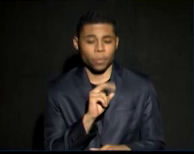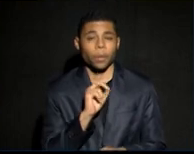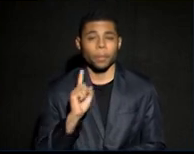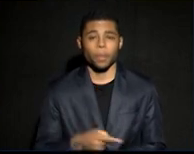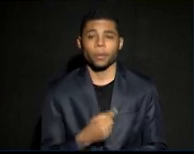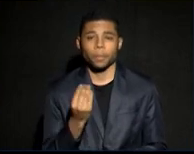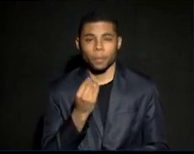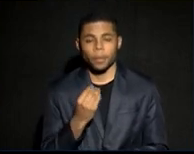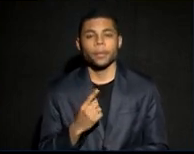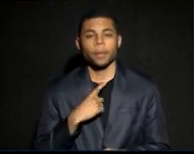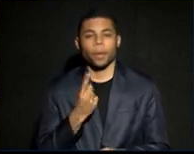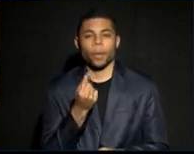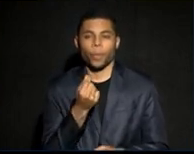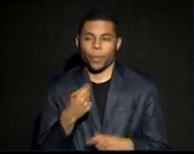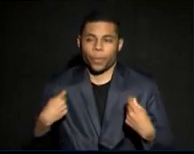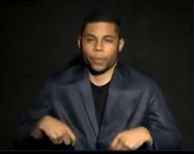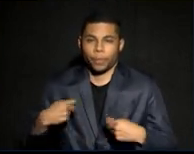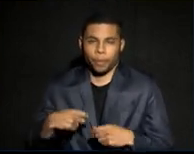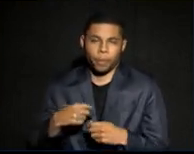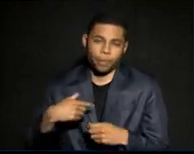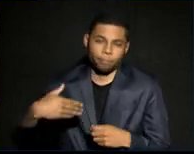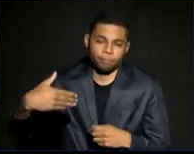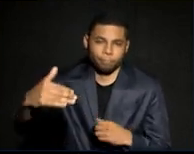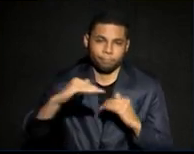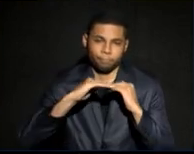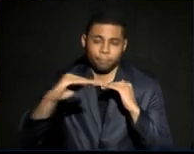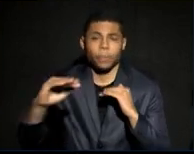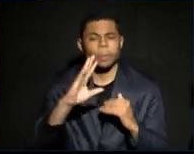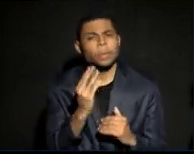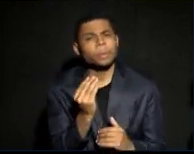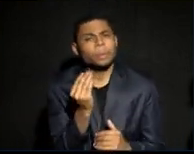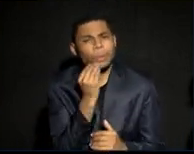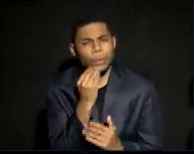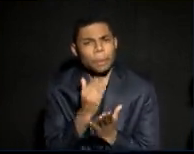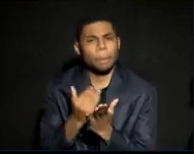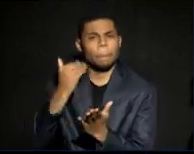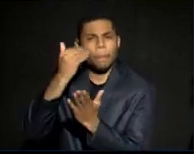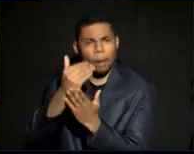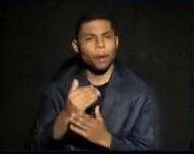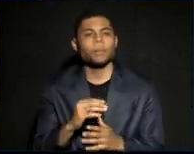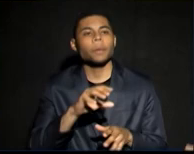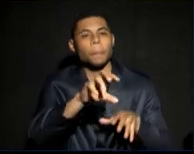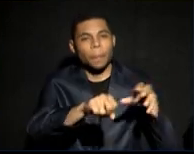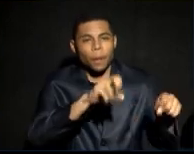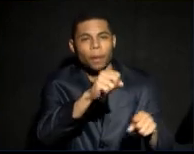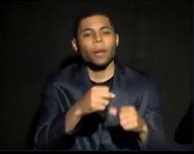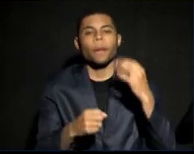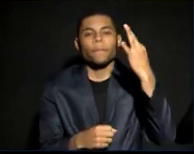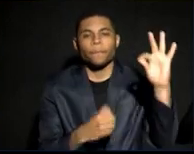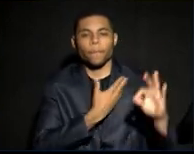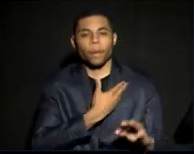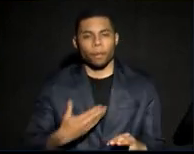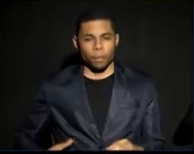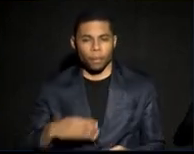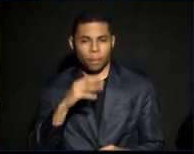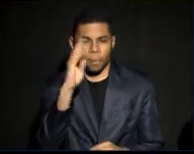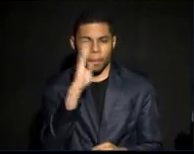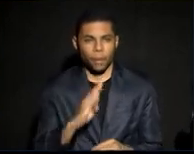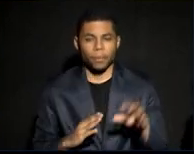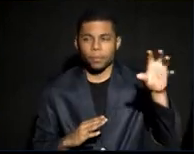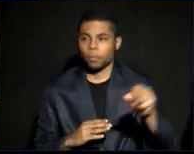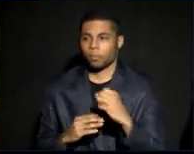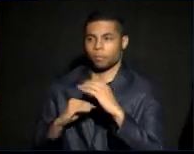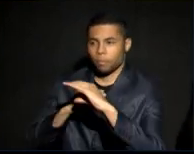milhões para fazer o custeio Poxa mas é podia brigar para que trouxesse recursos do orçamento Federal para o